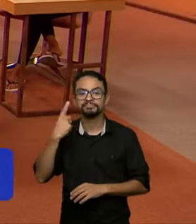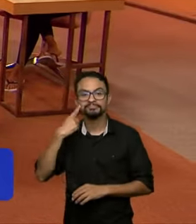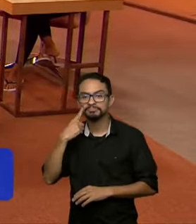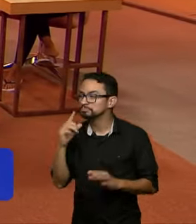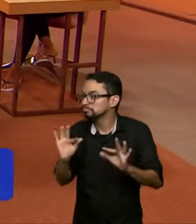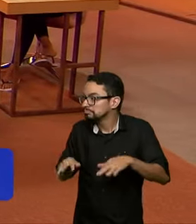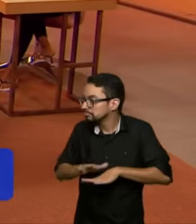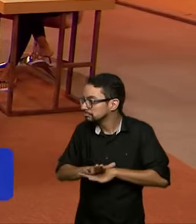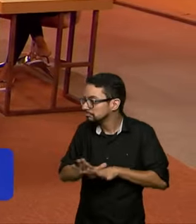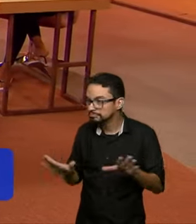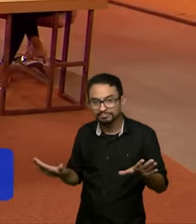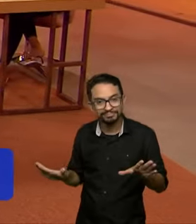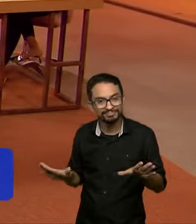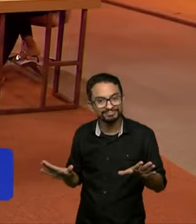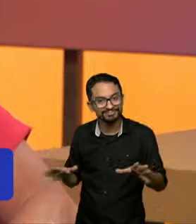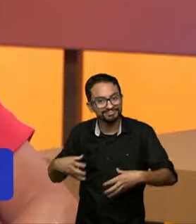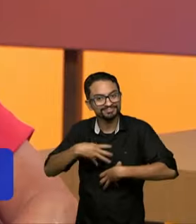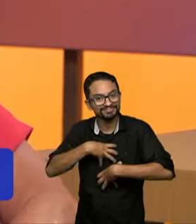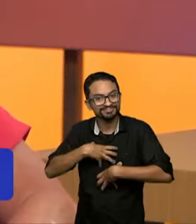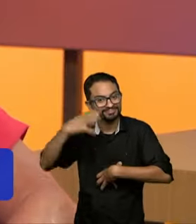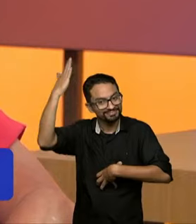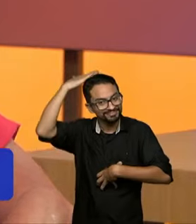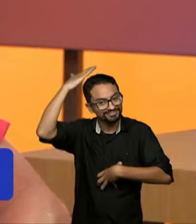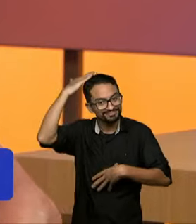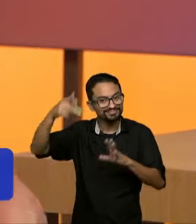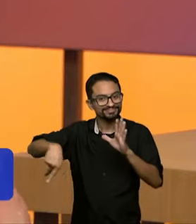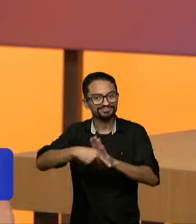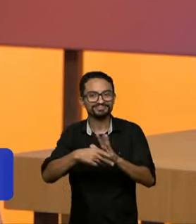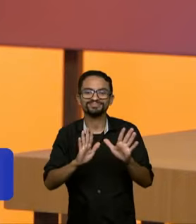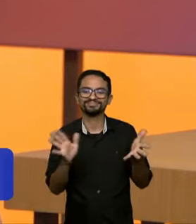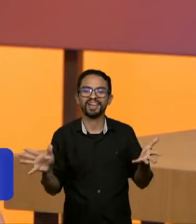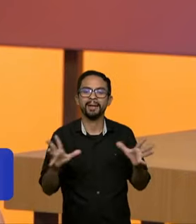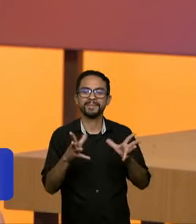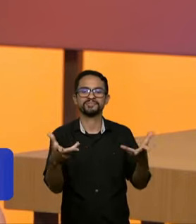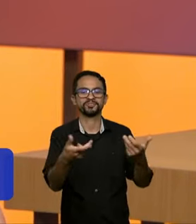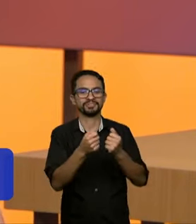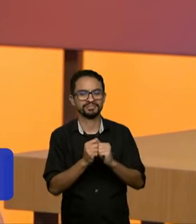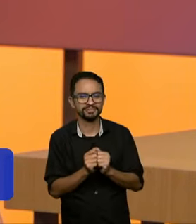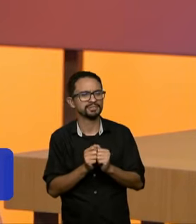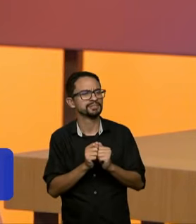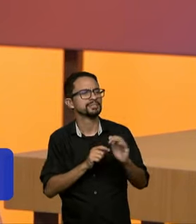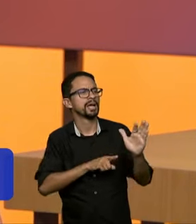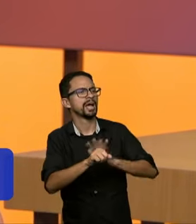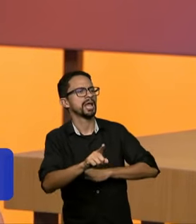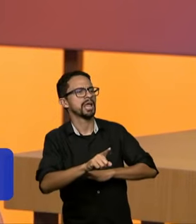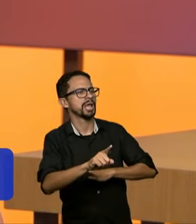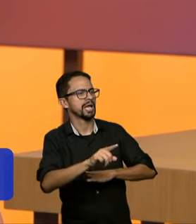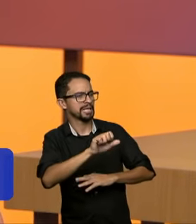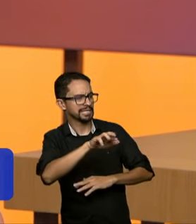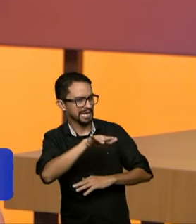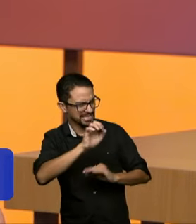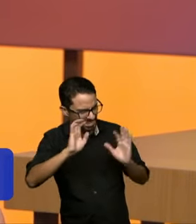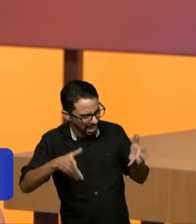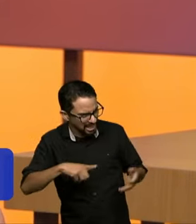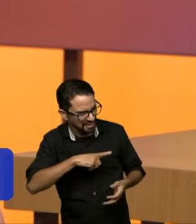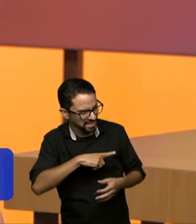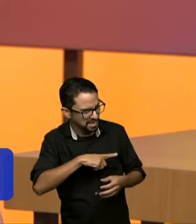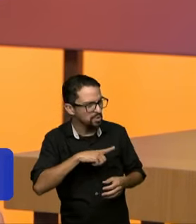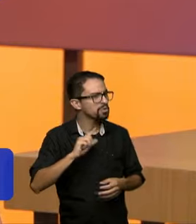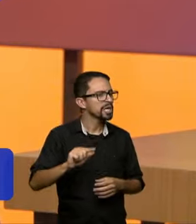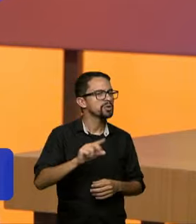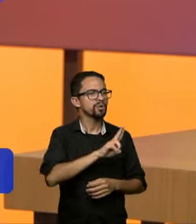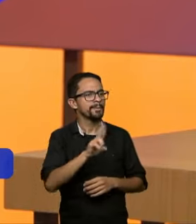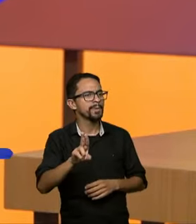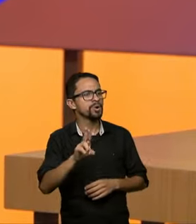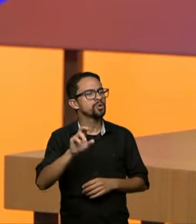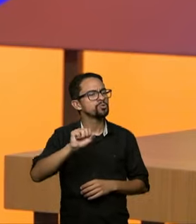ponto. Ah, era maravilhoso, gente. É maravilhoso. E daí, você ainda está com tempo de fazer uma série. Você fez uma série já. Sim. Que se chama O Som e